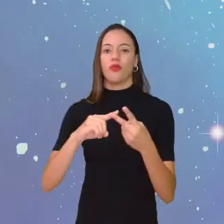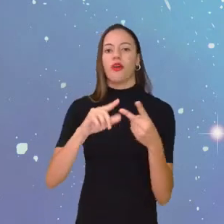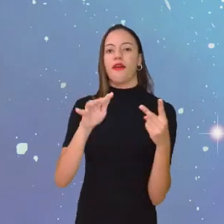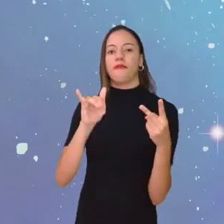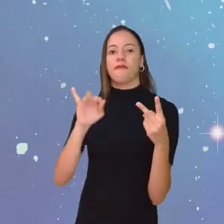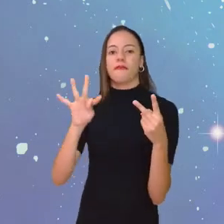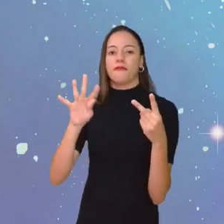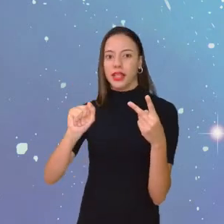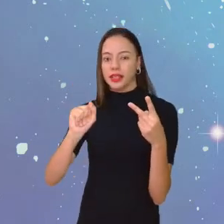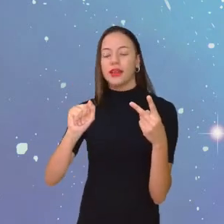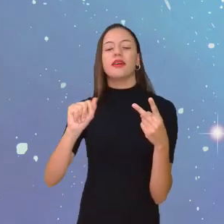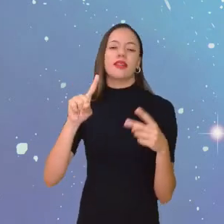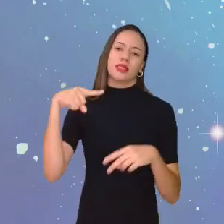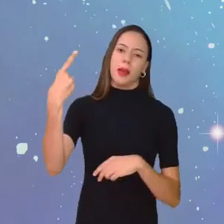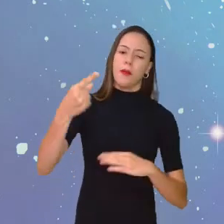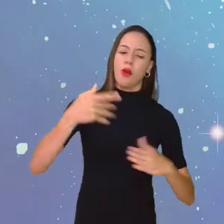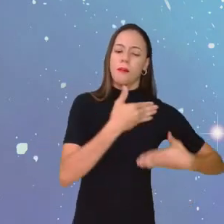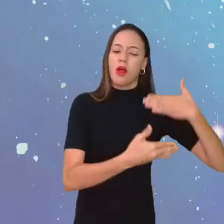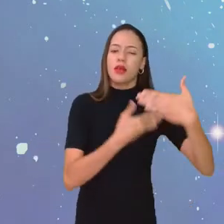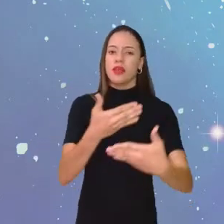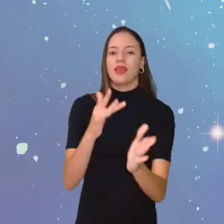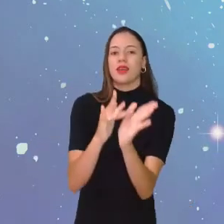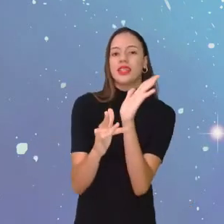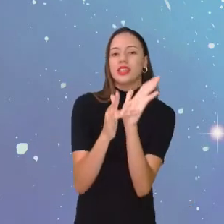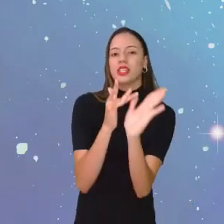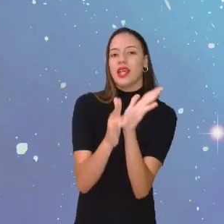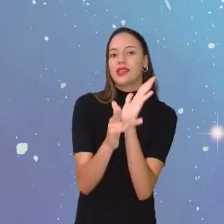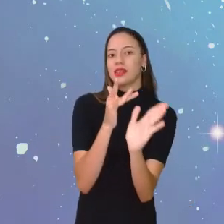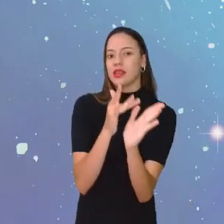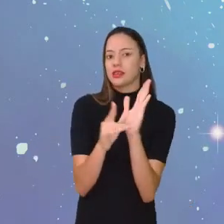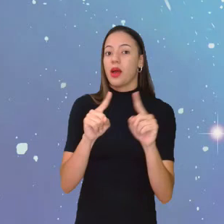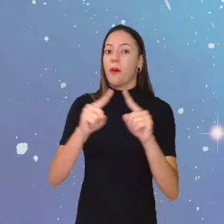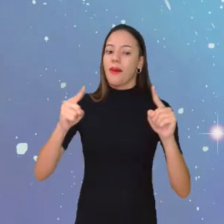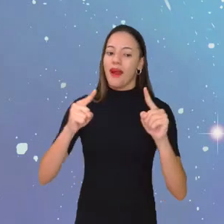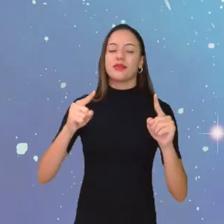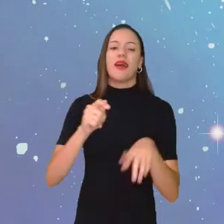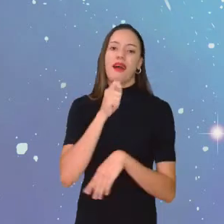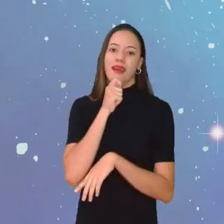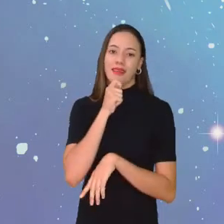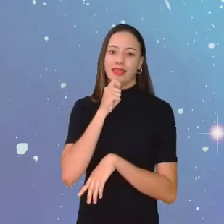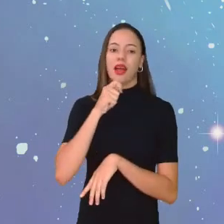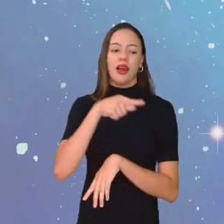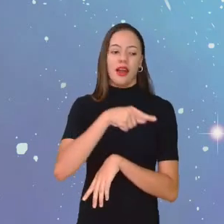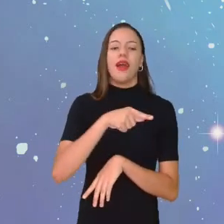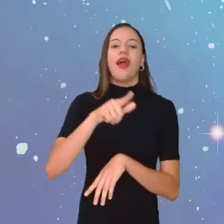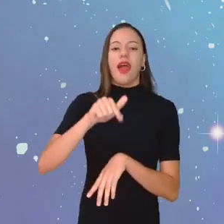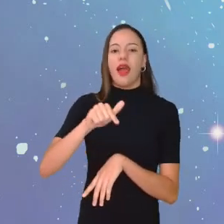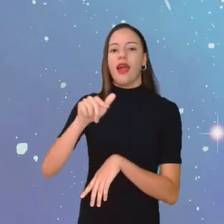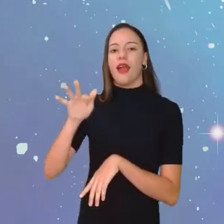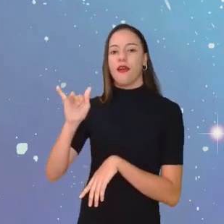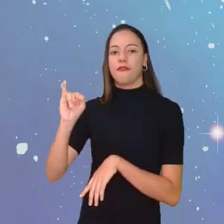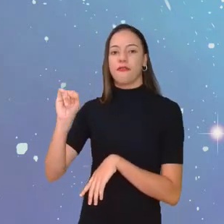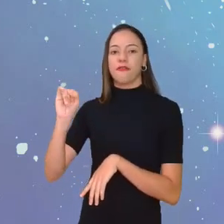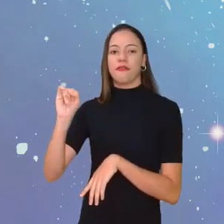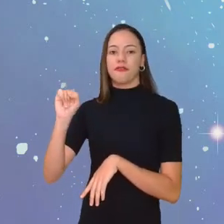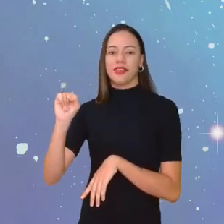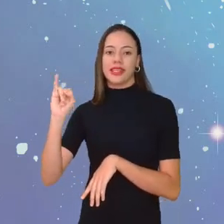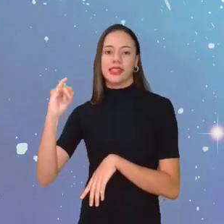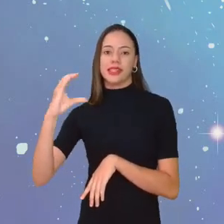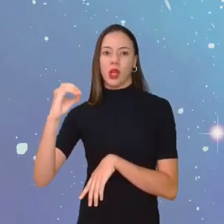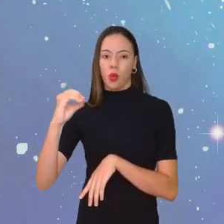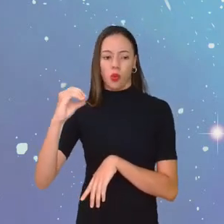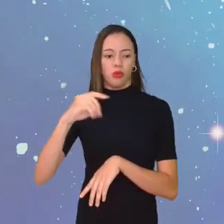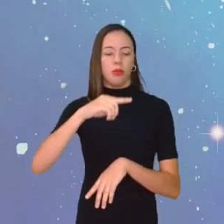gente passa pelo processo de digitalização, mas ainda é físico, né? Ou seja, o CD ele está no